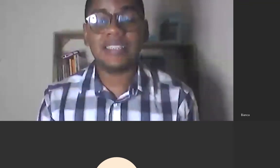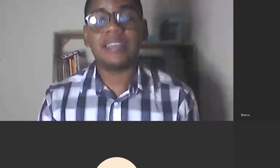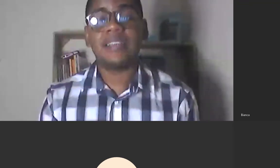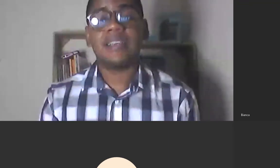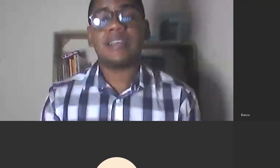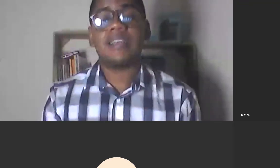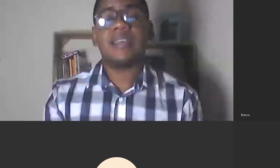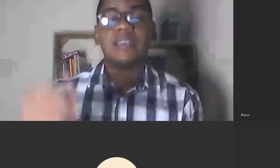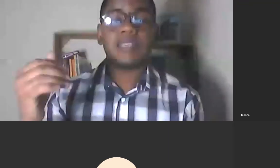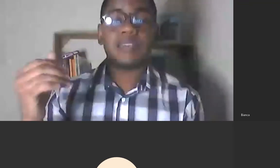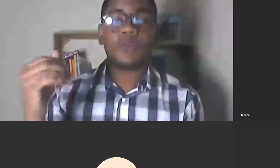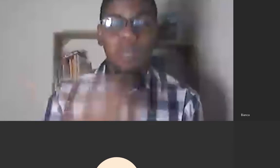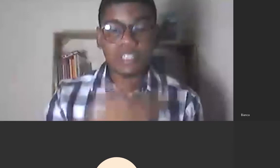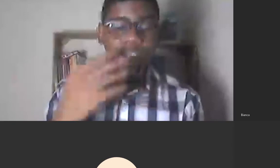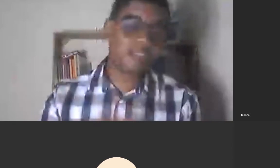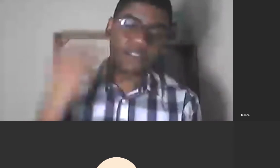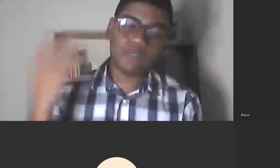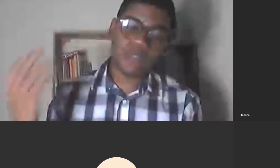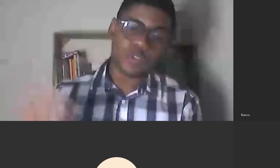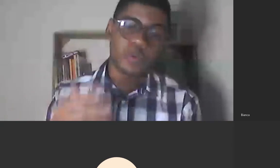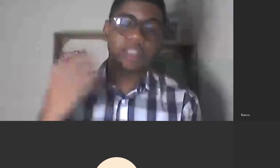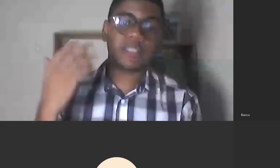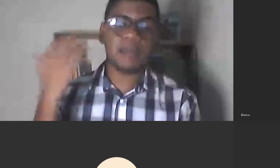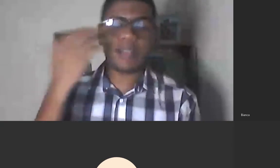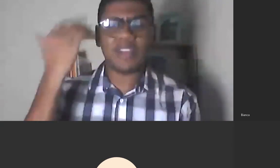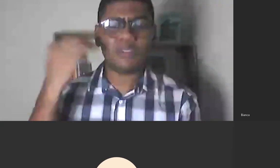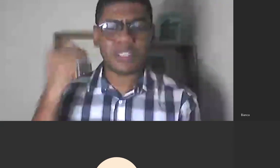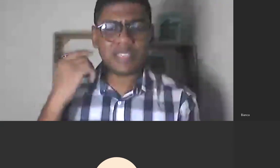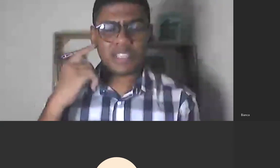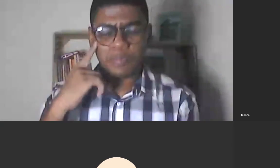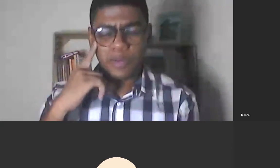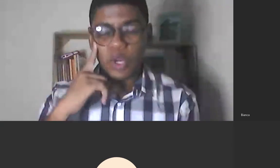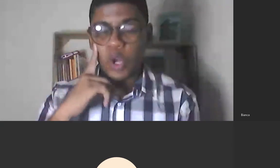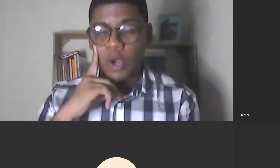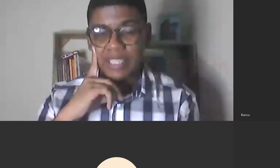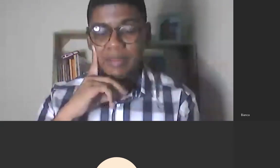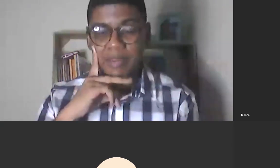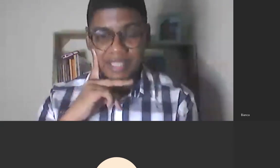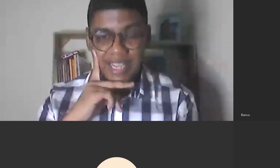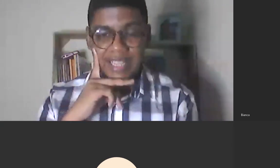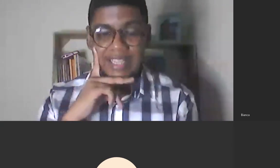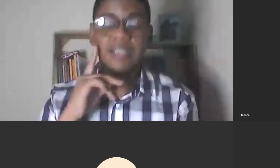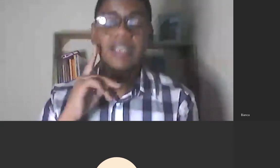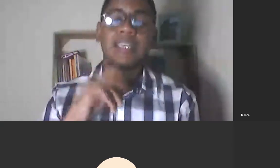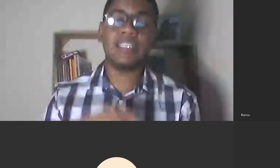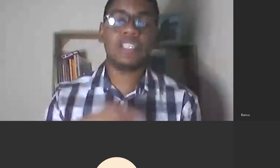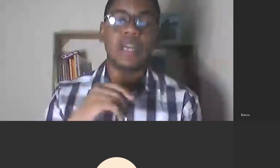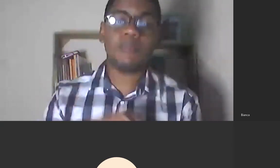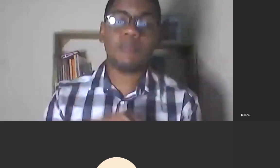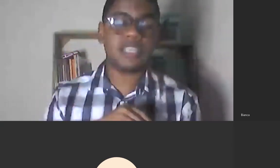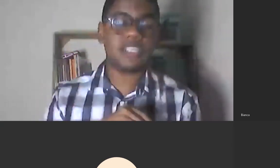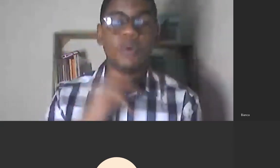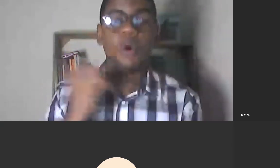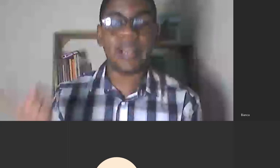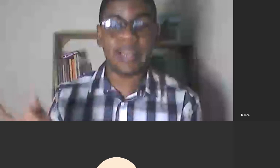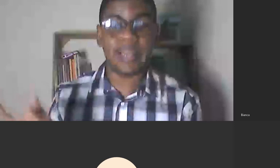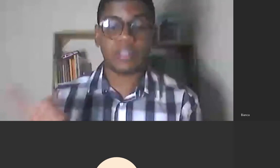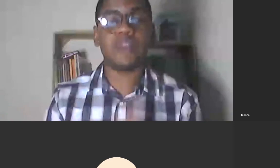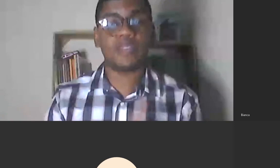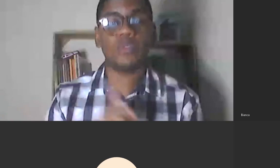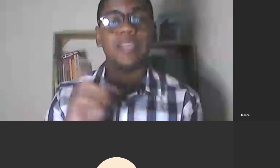E aí, assim... Quando a gente está falando de pessoas... Lembra que eu falei com vocês, acho que de pronomes na semana passada? Que a gente